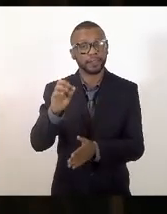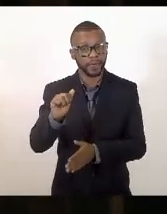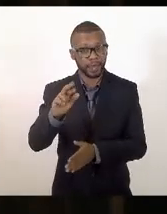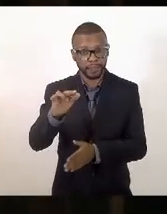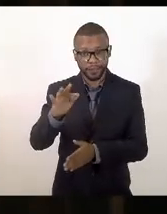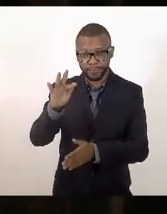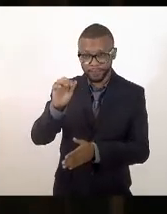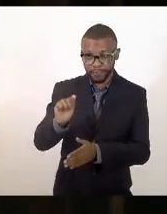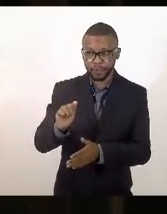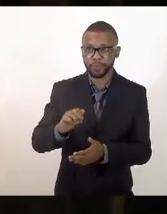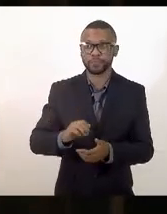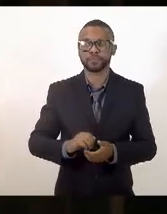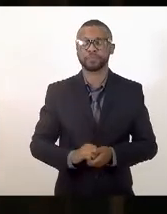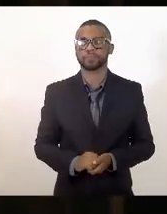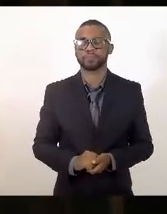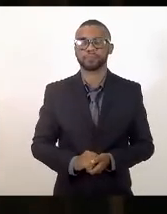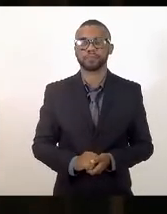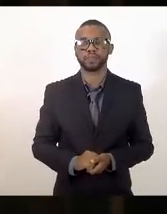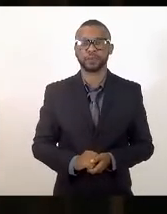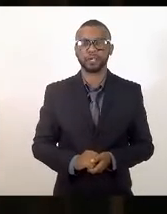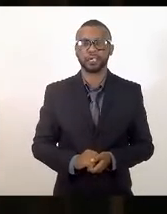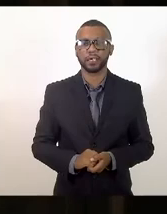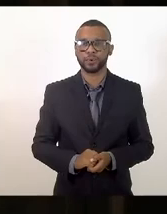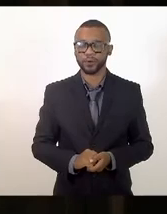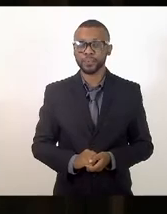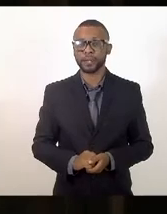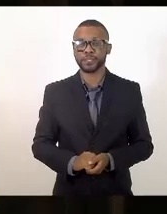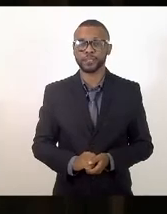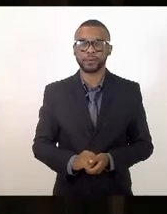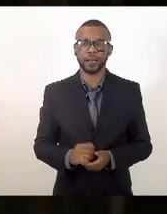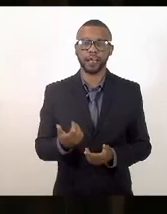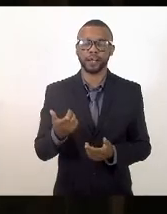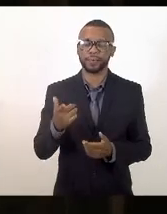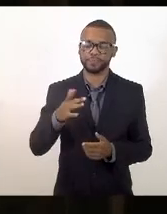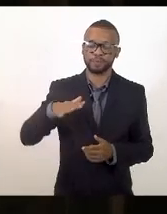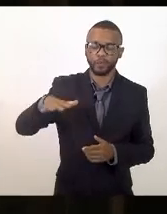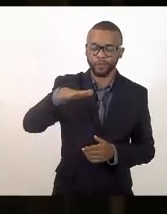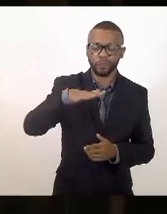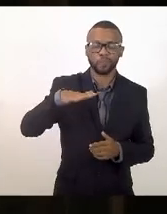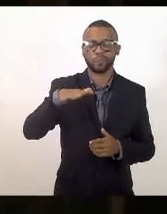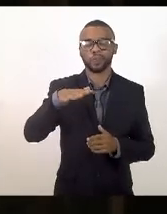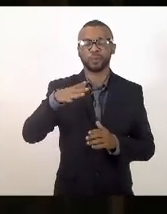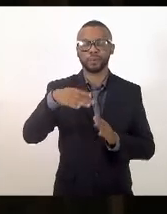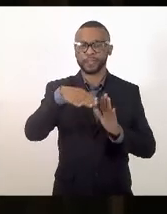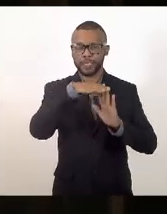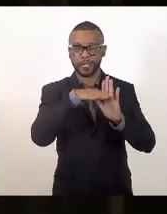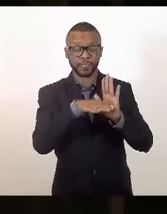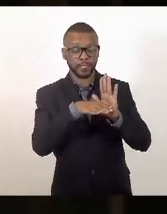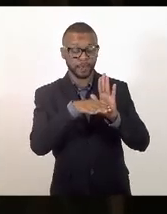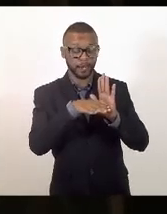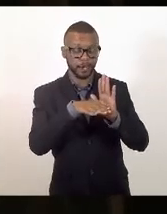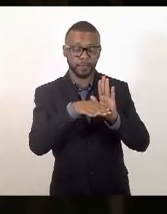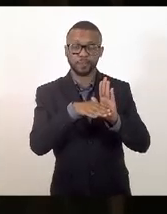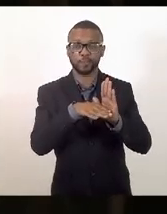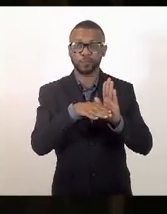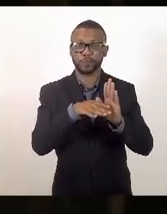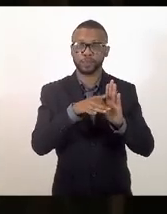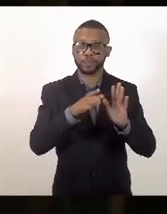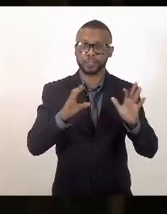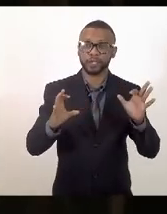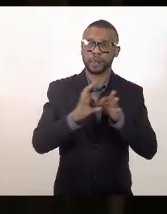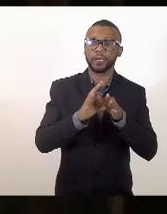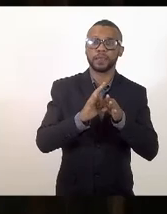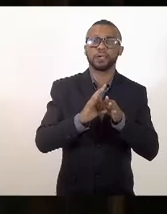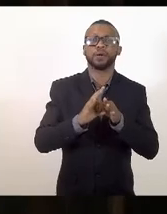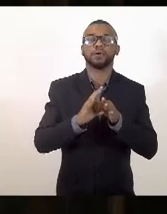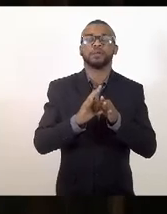é exatamente a perda de água. Quando tem esses dutos velhos, que se perde tanta